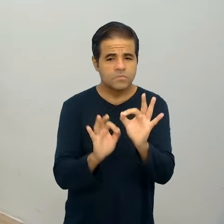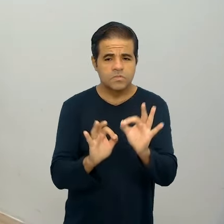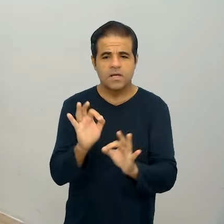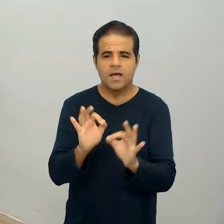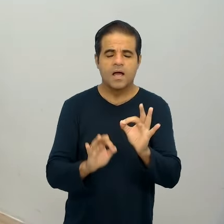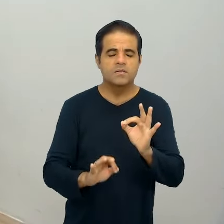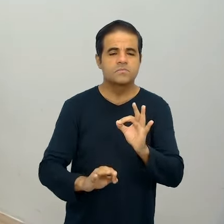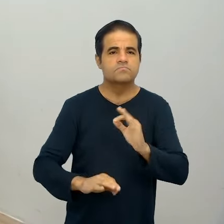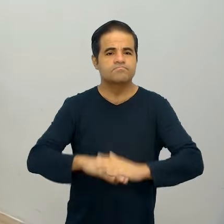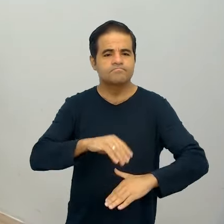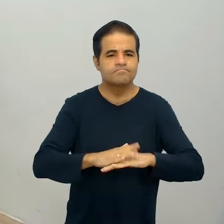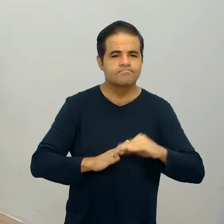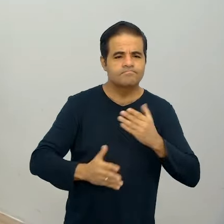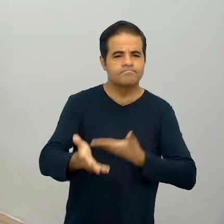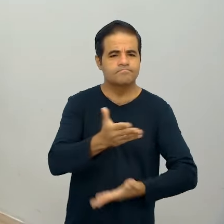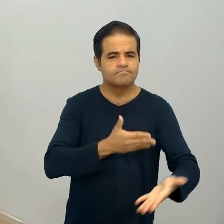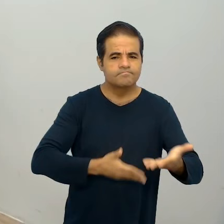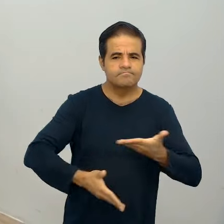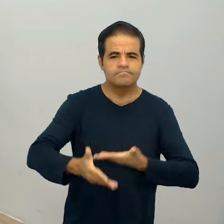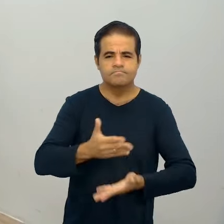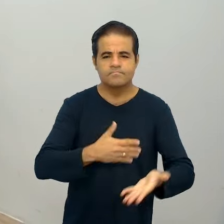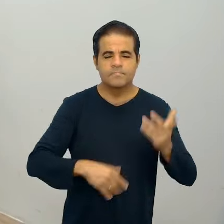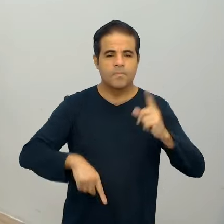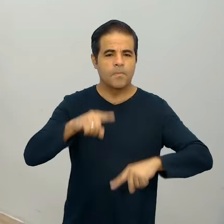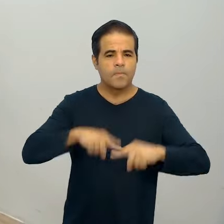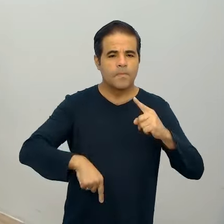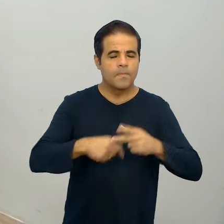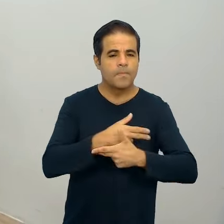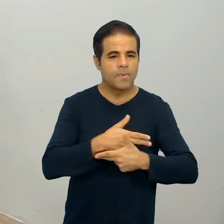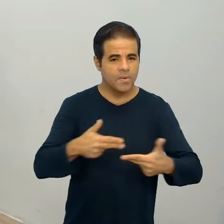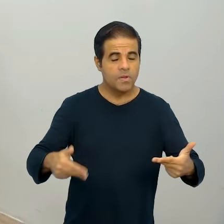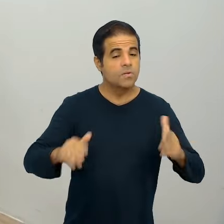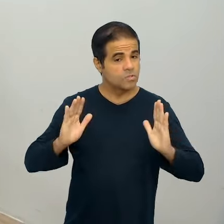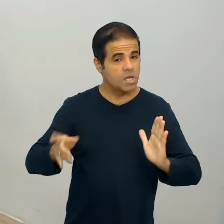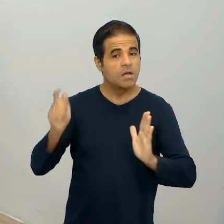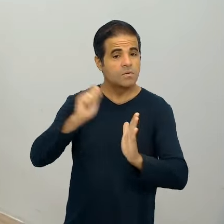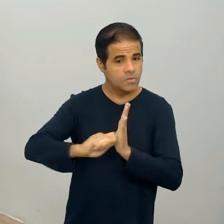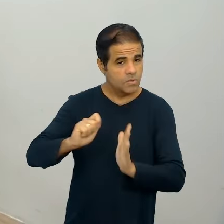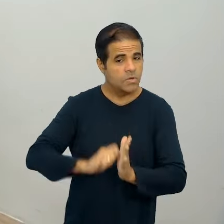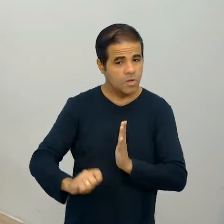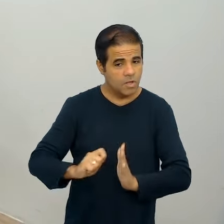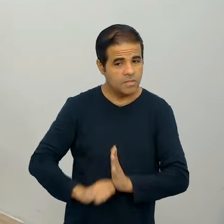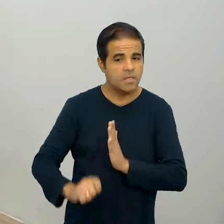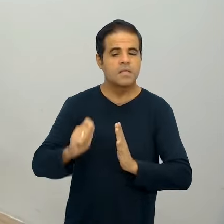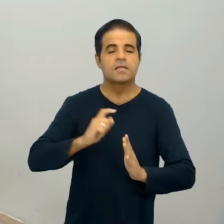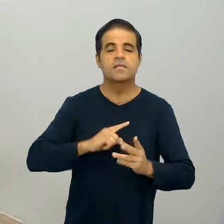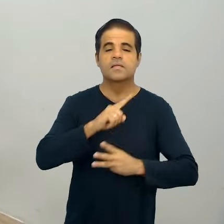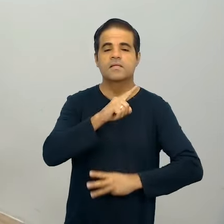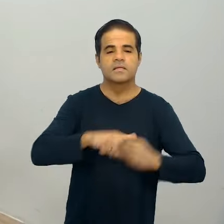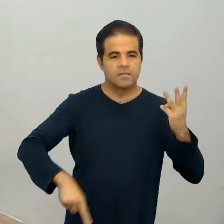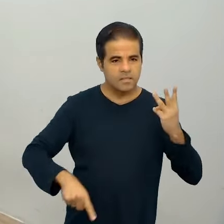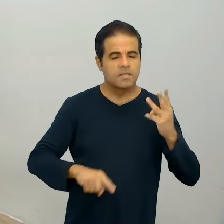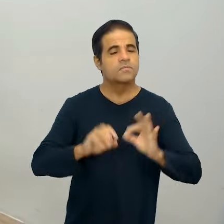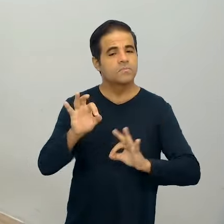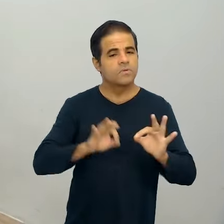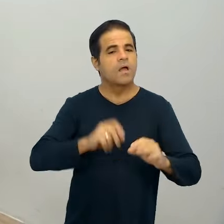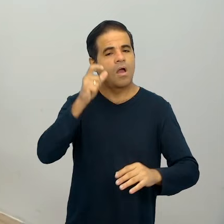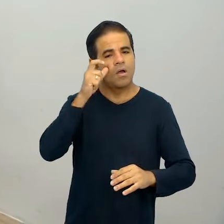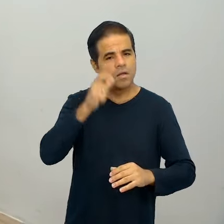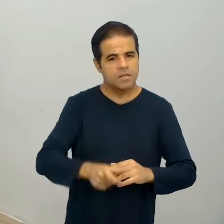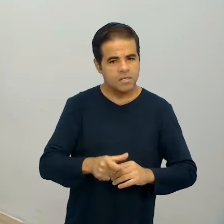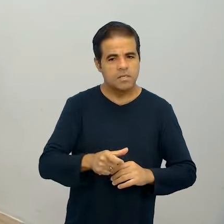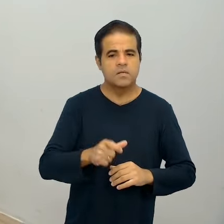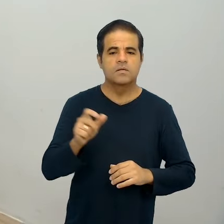né? Relacionados, o material de vocês, eu até anotei aqui, ele traz 3 projetos que é interessante o